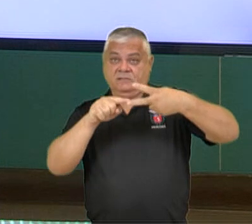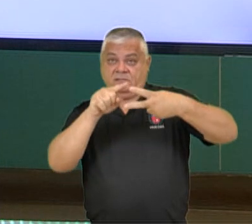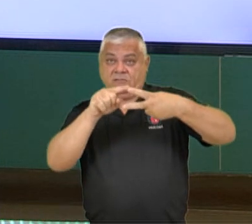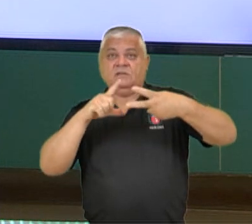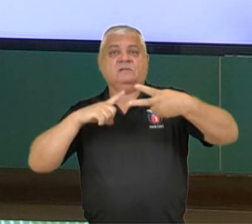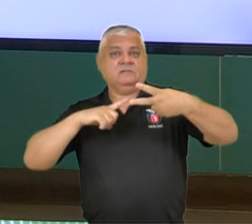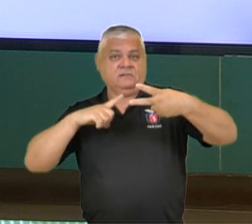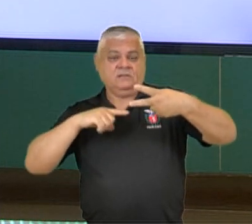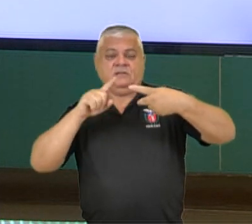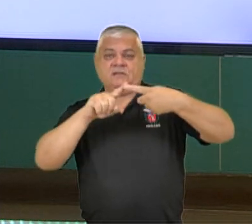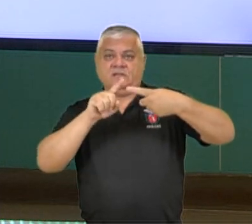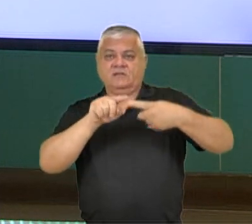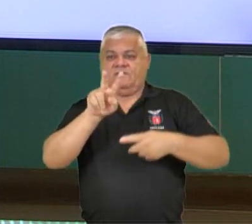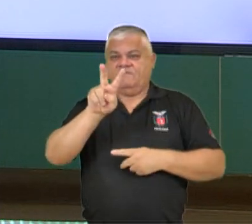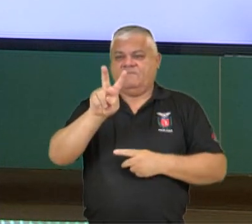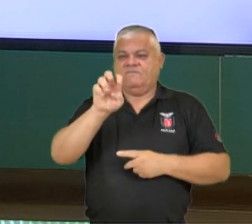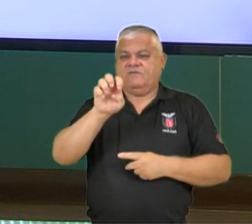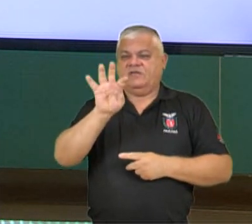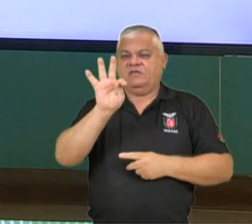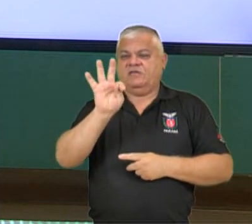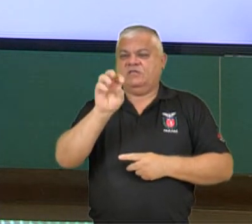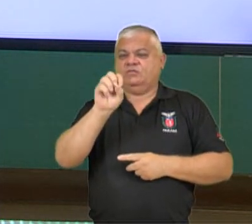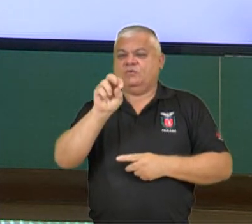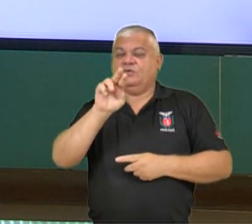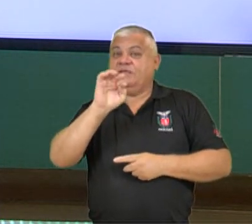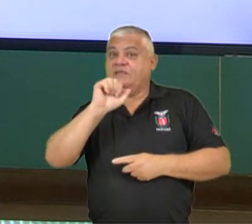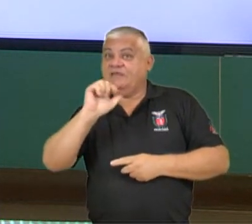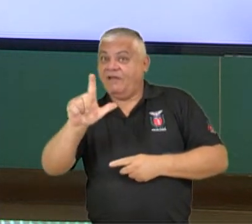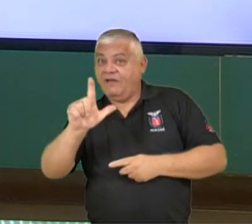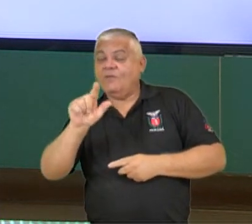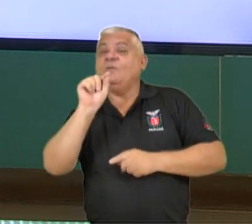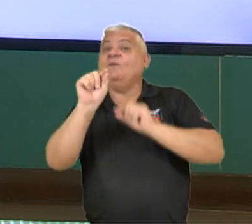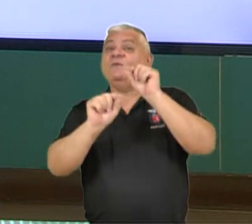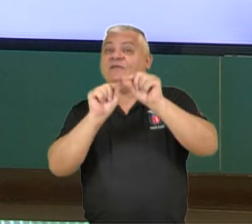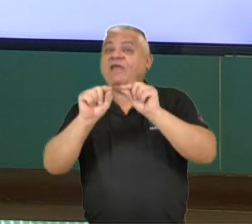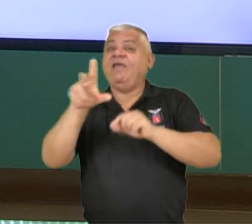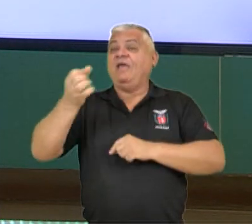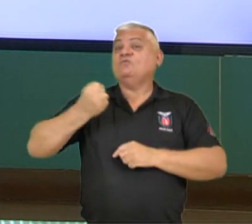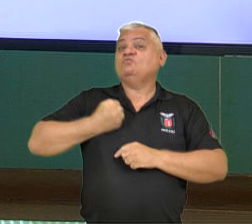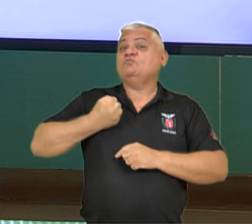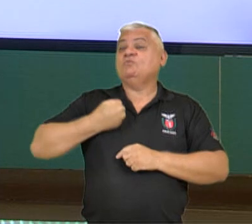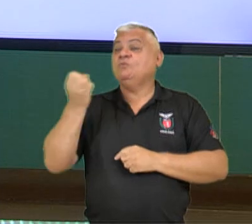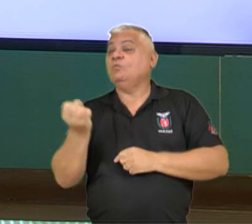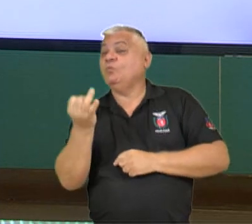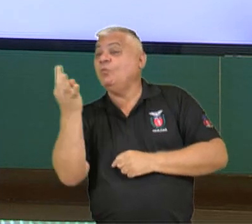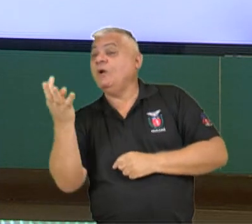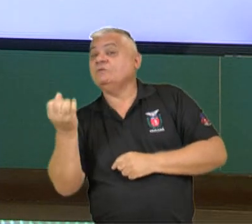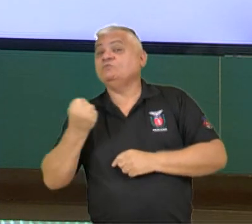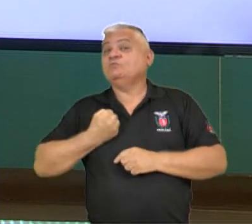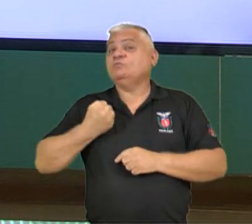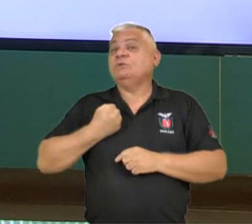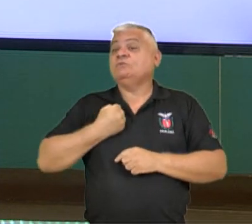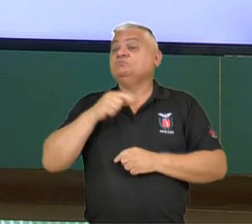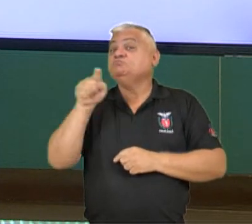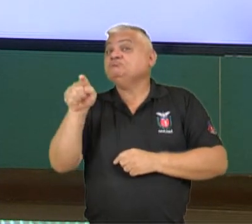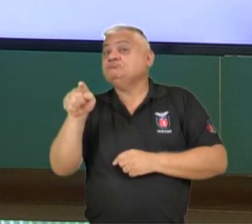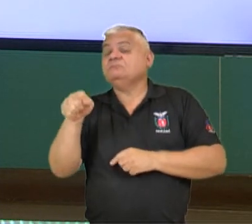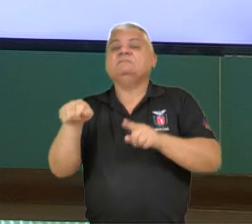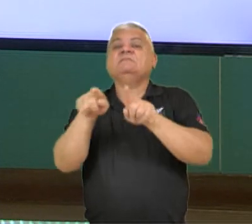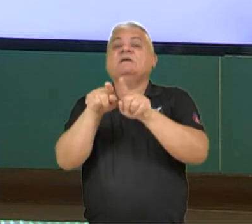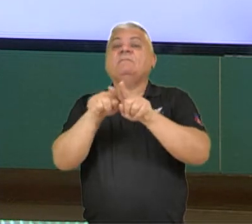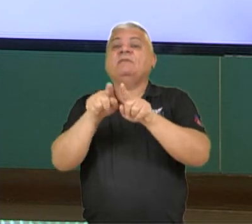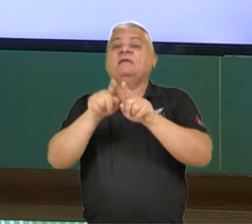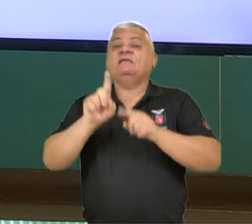temos as grandezas do tipo vetorial, que elas são representadas por um número, certo? Que representa o módulo, a intensidade, mas também